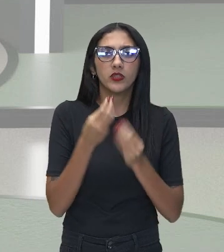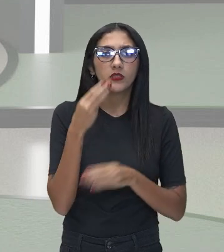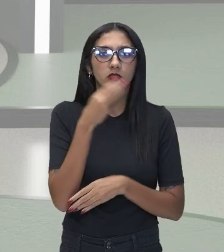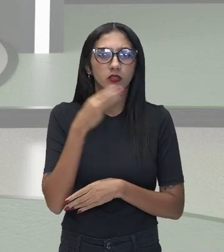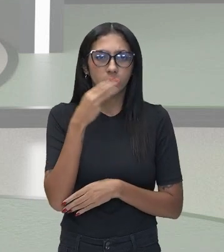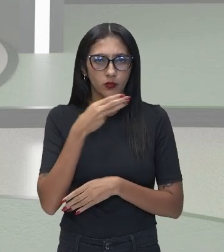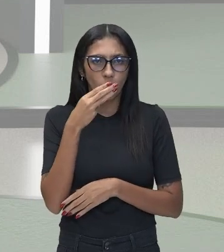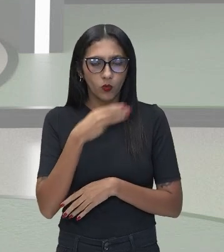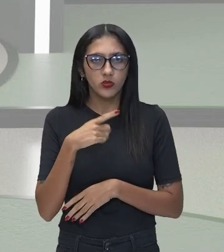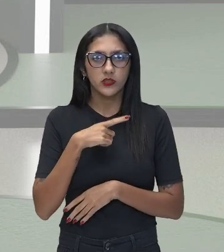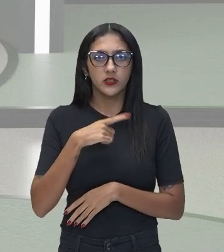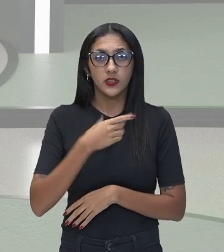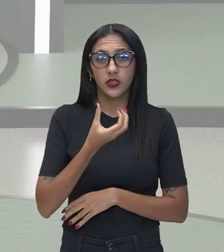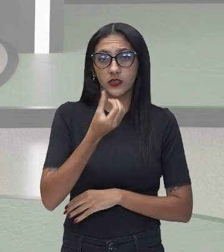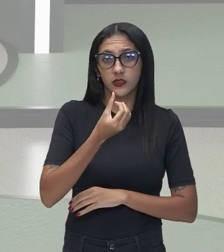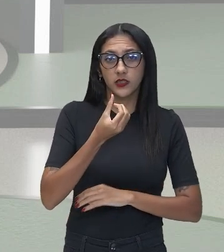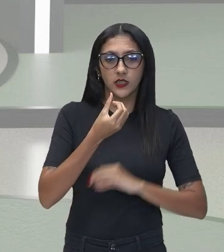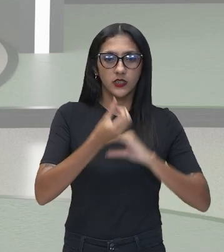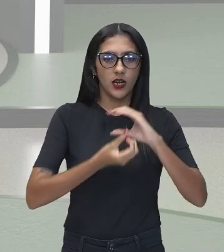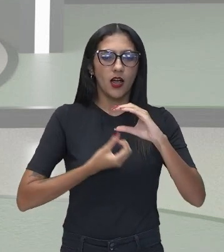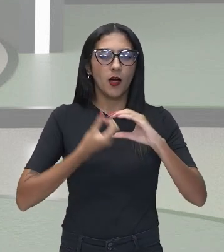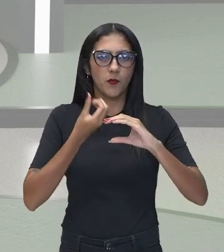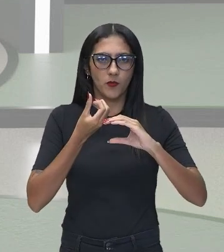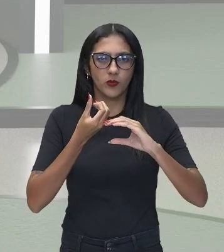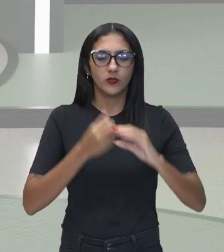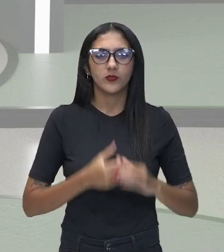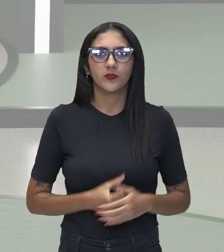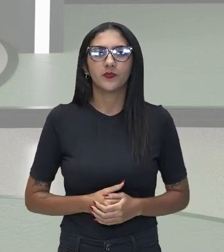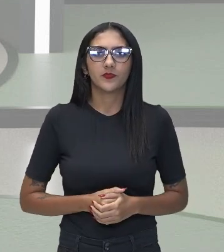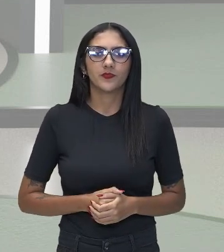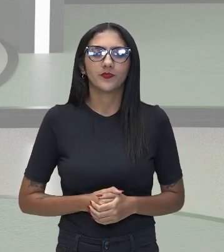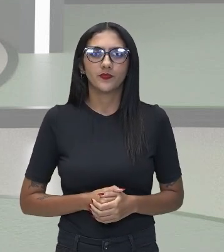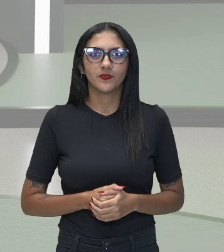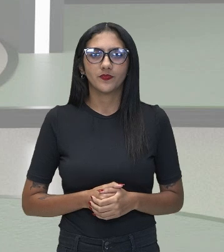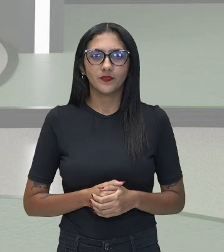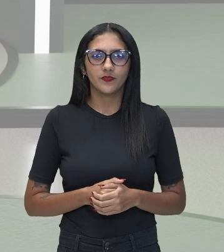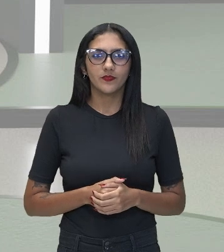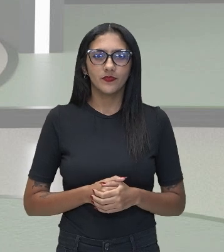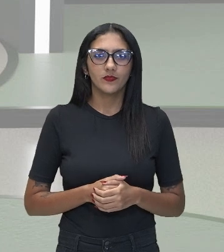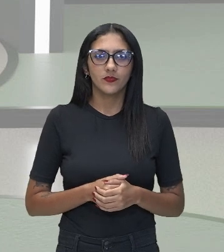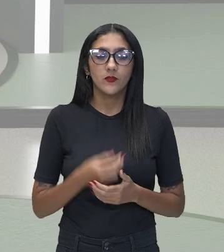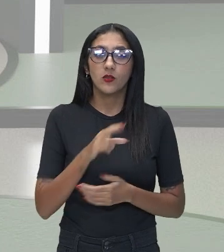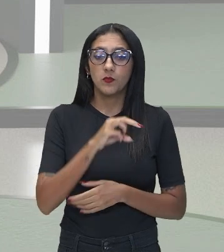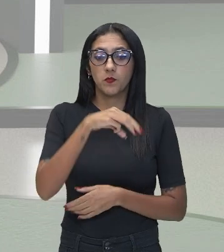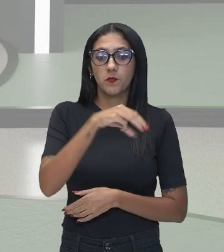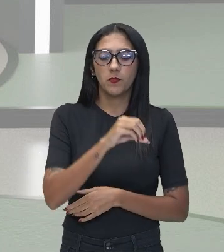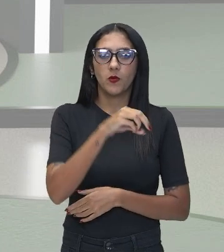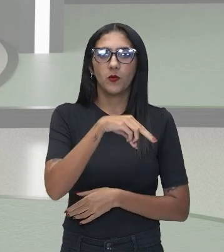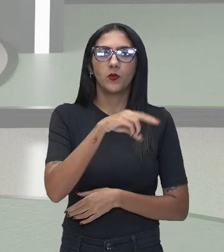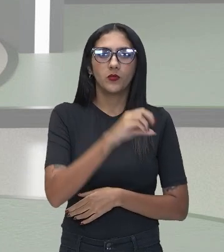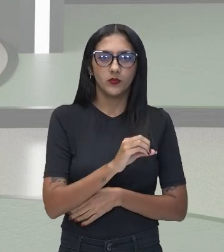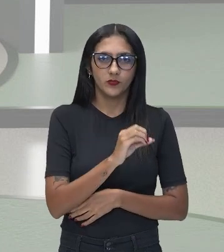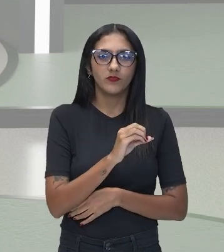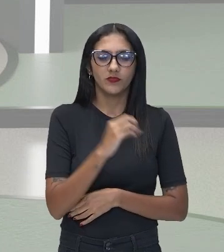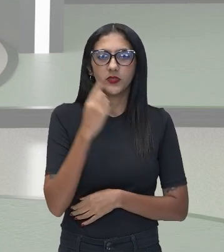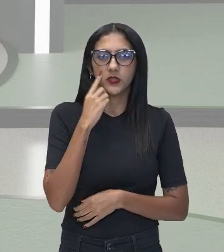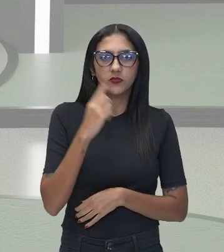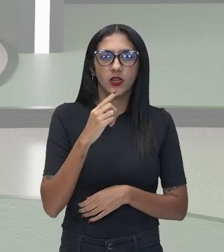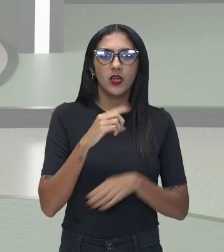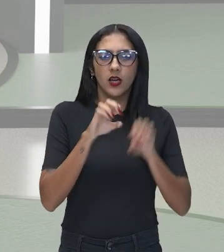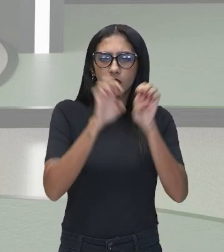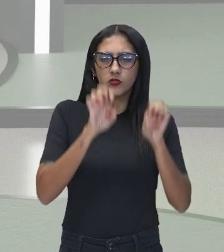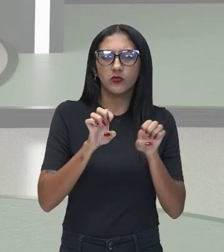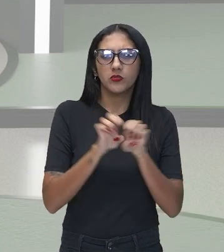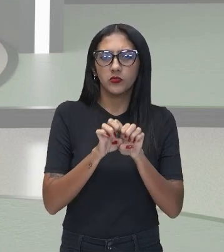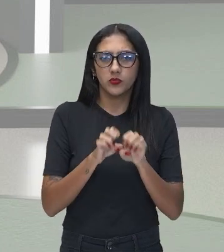6 carbonos ali em sua estrutura. Esses são os monossacarídeos. Nós vamos ver as moléculas separadinhas. E o